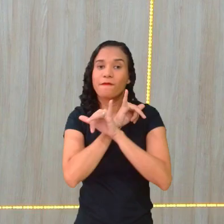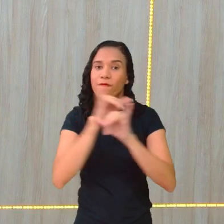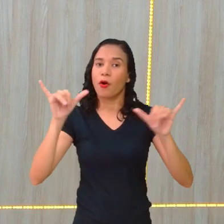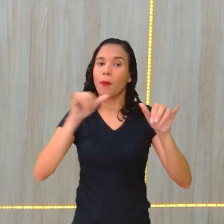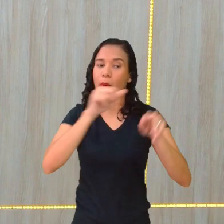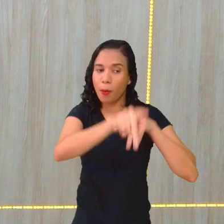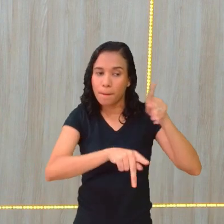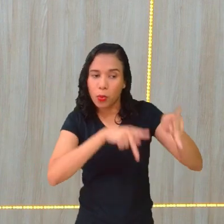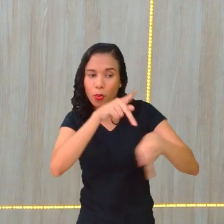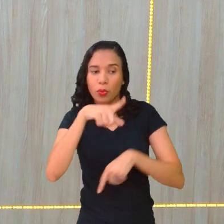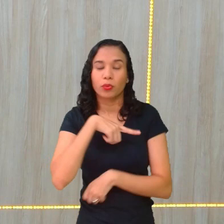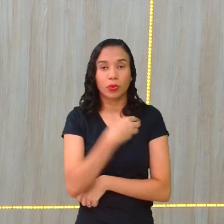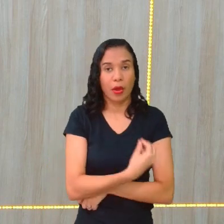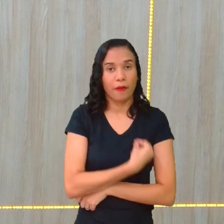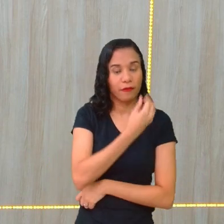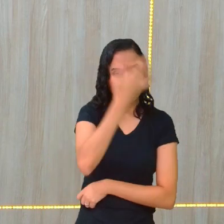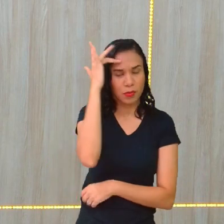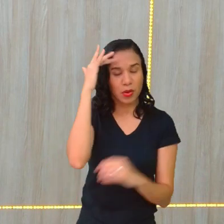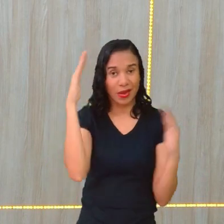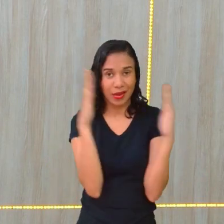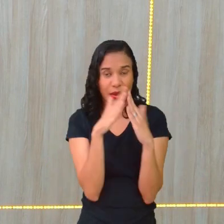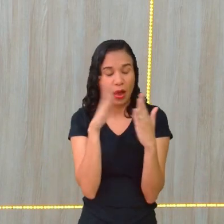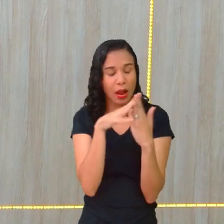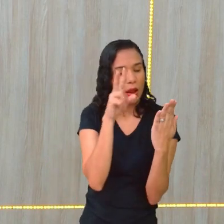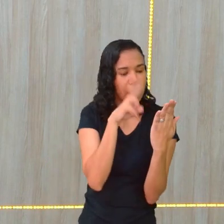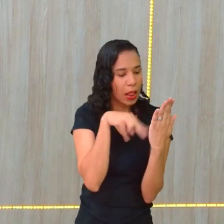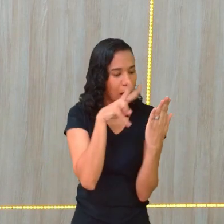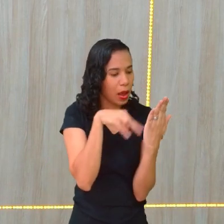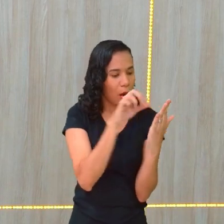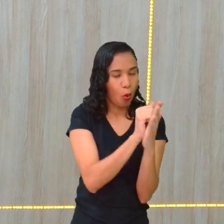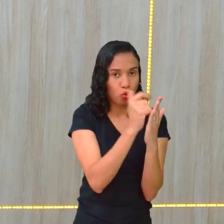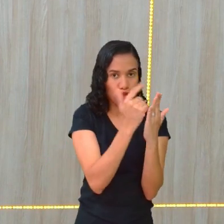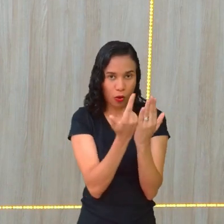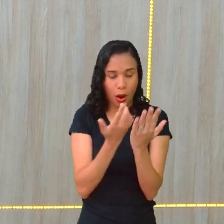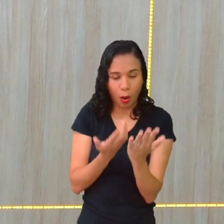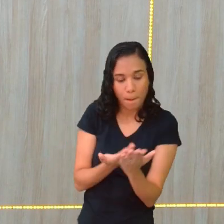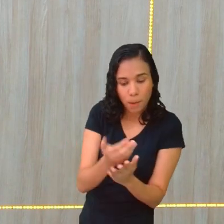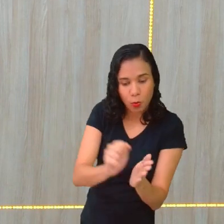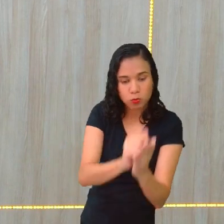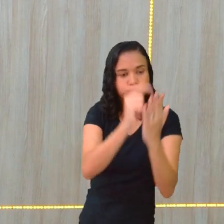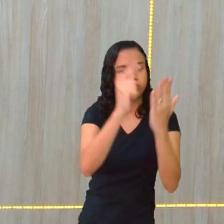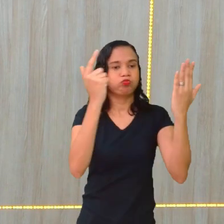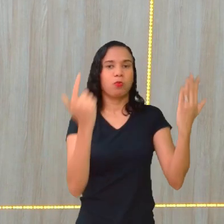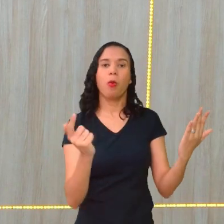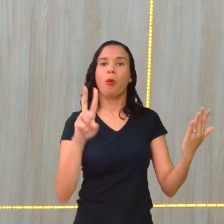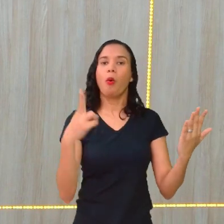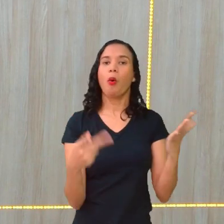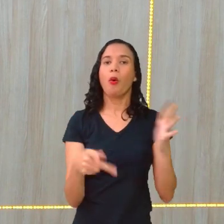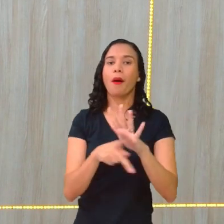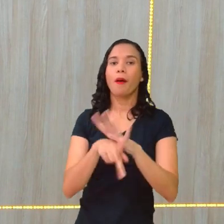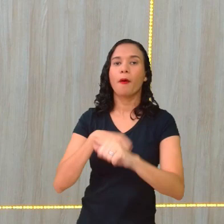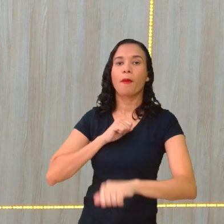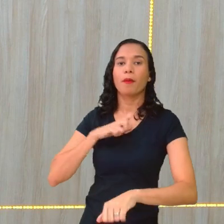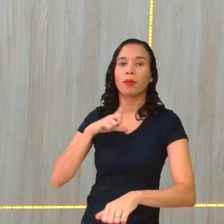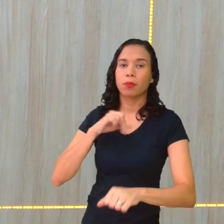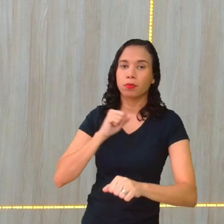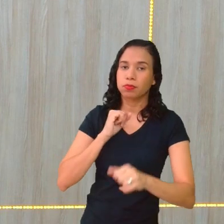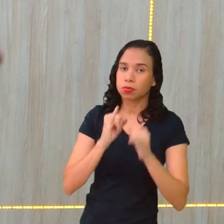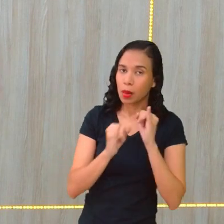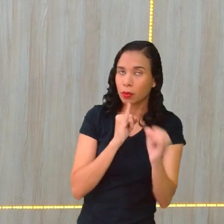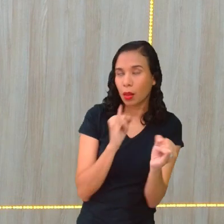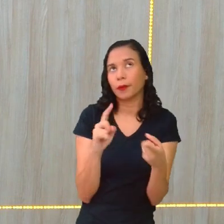público leitor que está em casa, seja o público do jornal impresso, seja das mídias digitais, né,